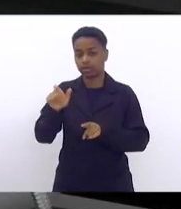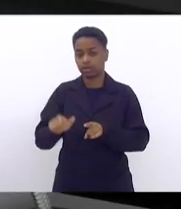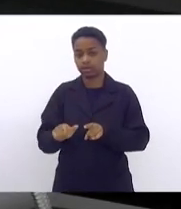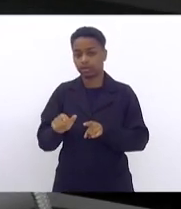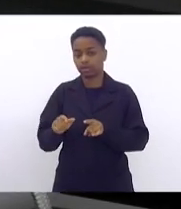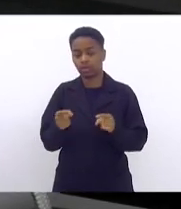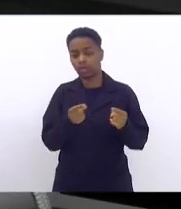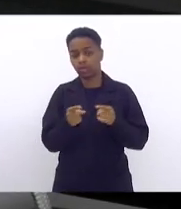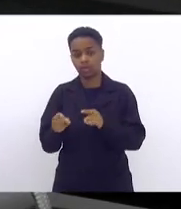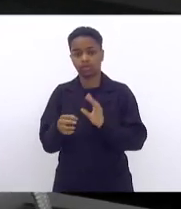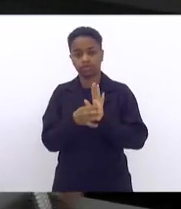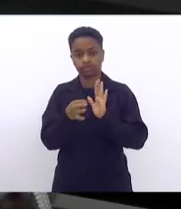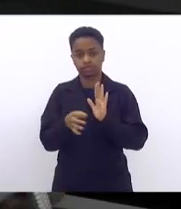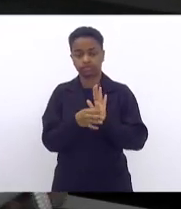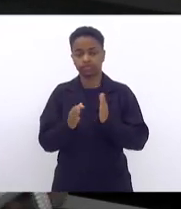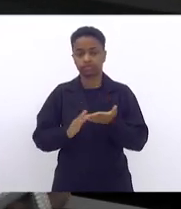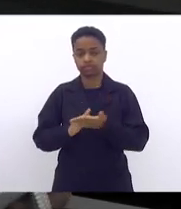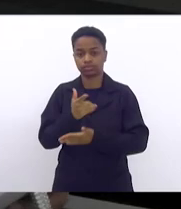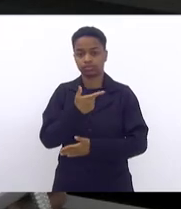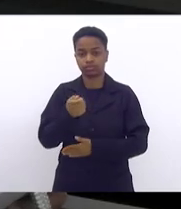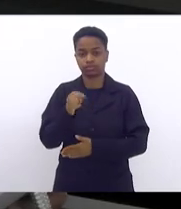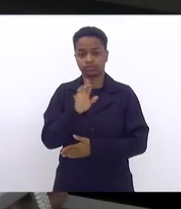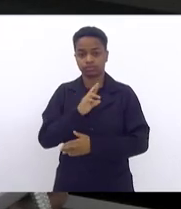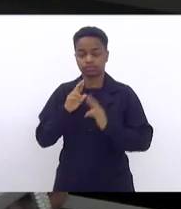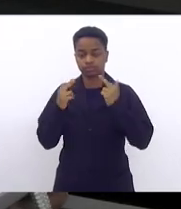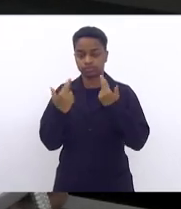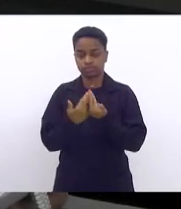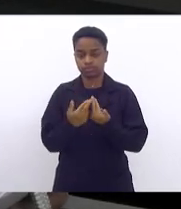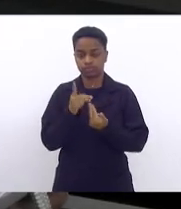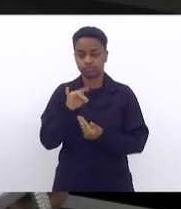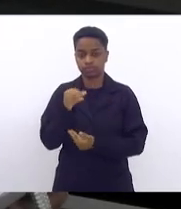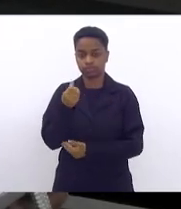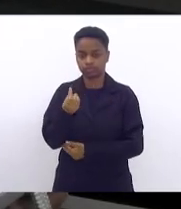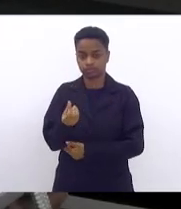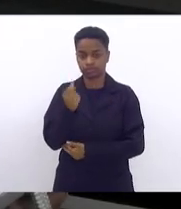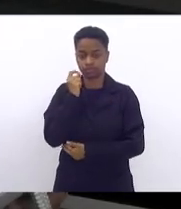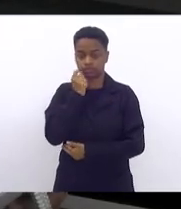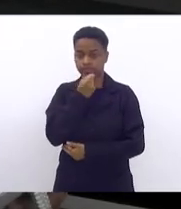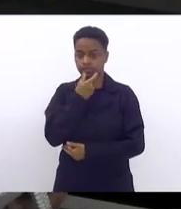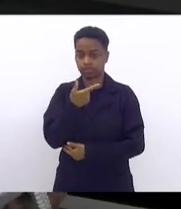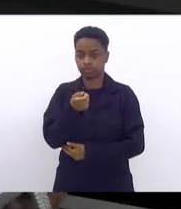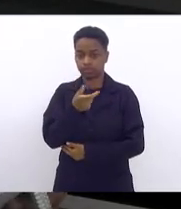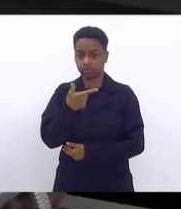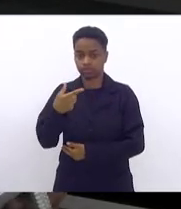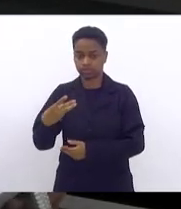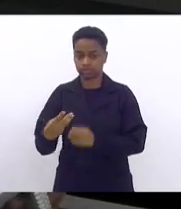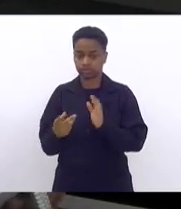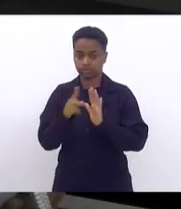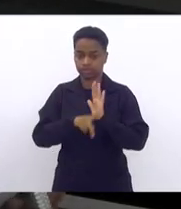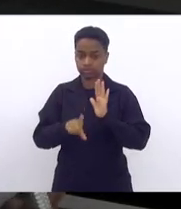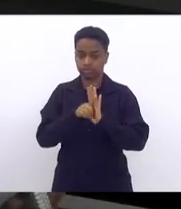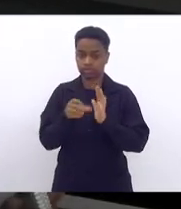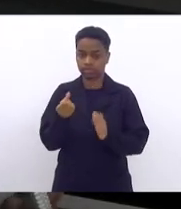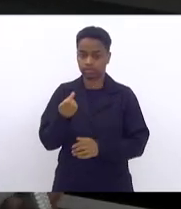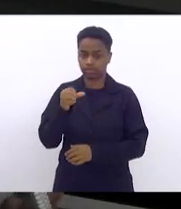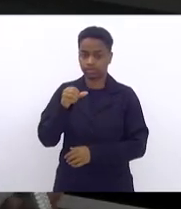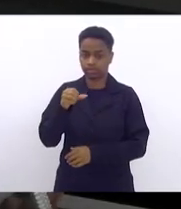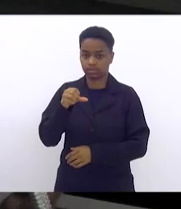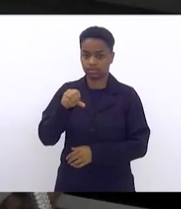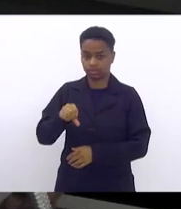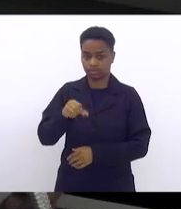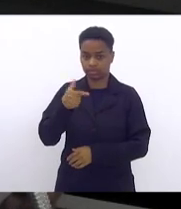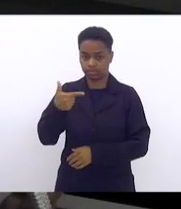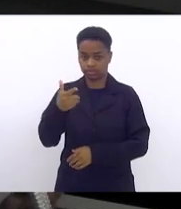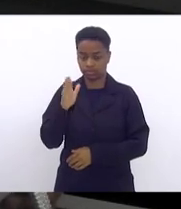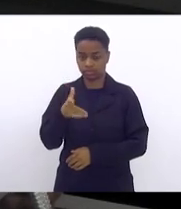CCJ, aprovado na 20ª reunião ordinária, realizada em 6 de setembro de 2023. Projeto de lei 692 de 2023, de